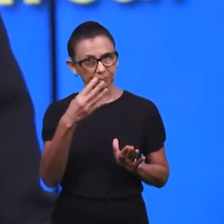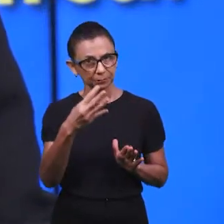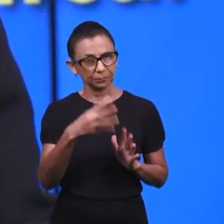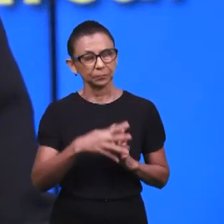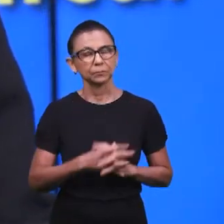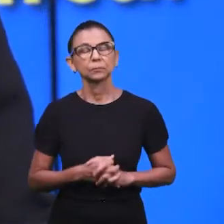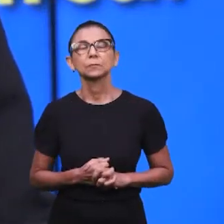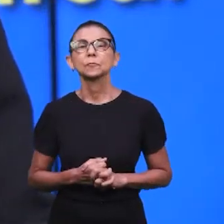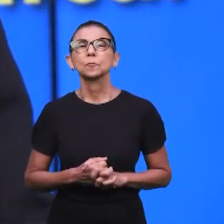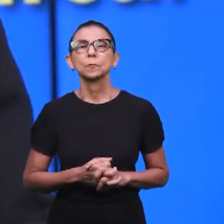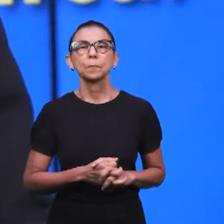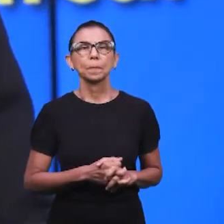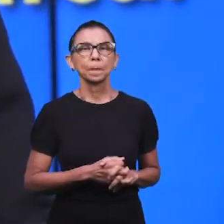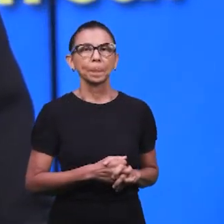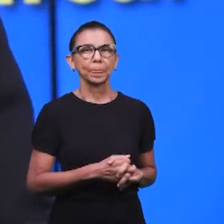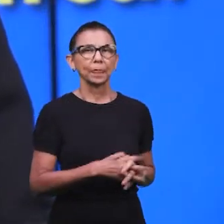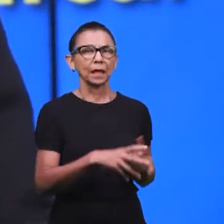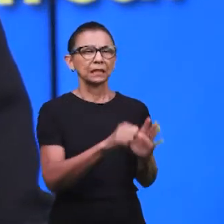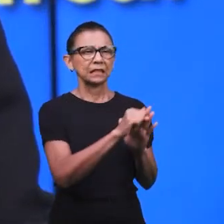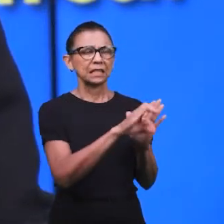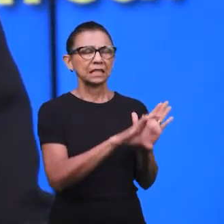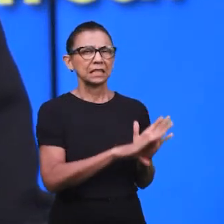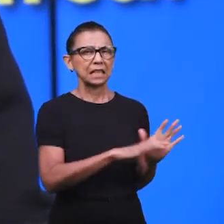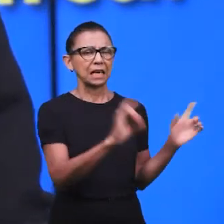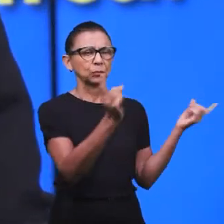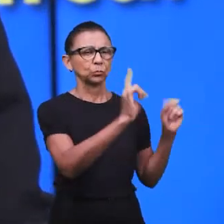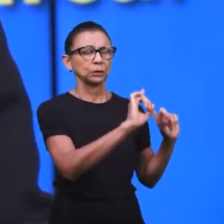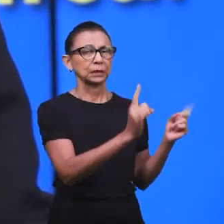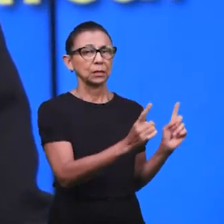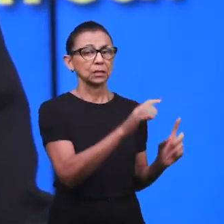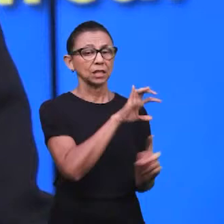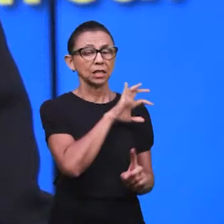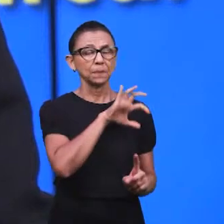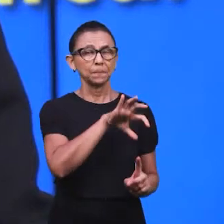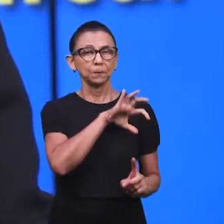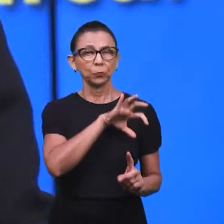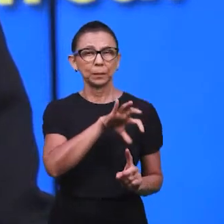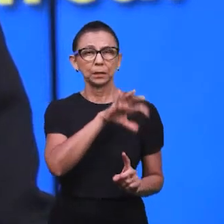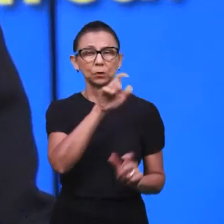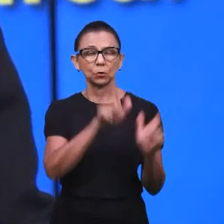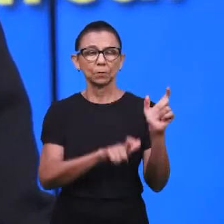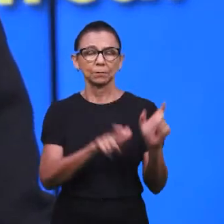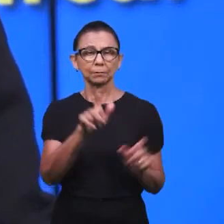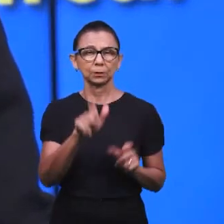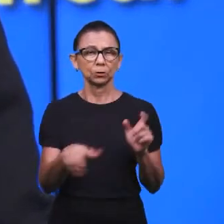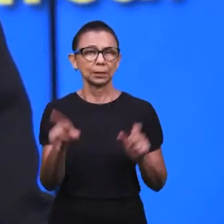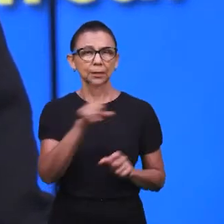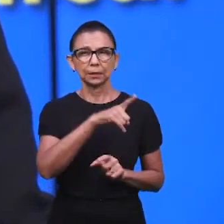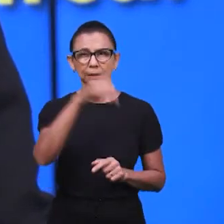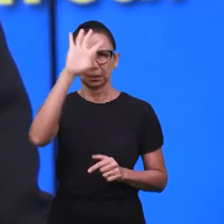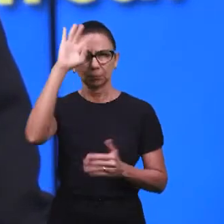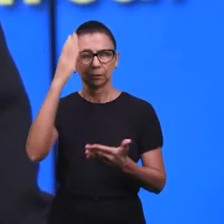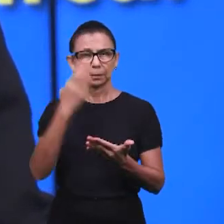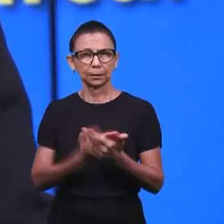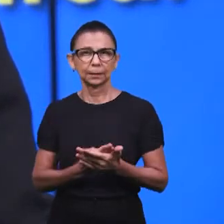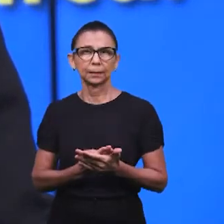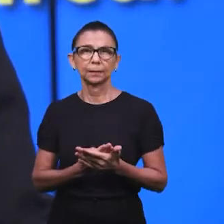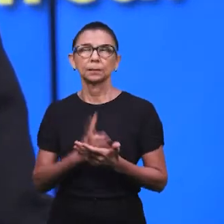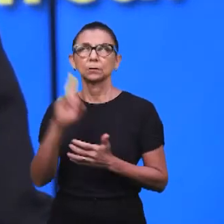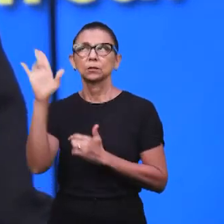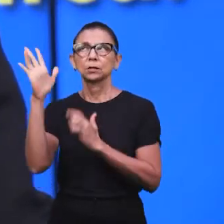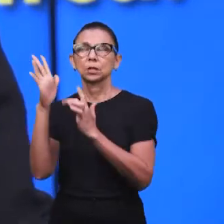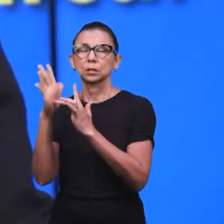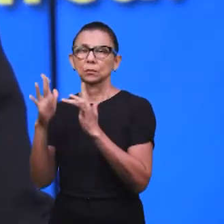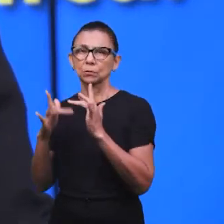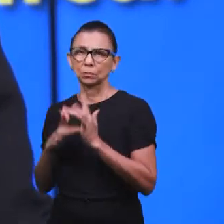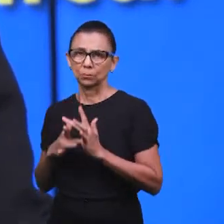Coríntios 4, verso 4. O Deus desse século que cegou o entendimento dos incrédulos. E, portanto, a sua resposta foi muito